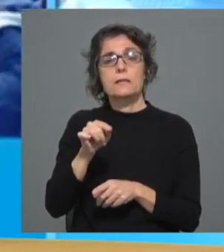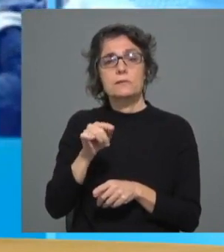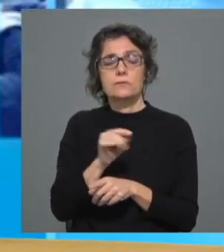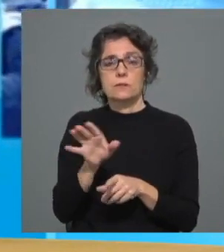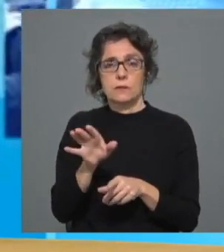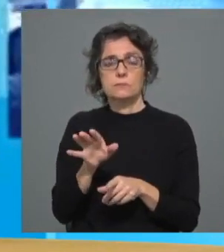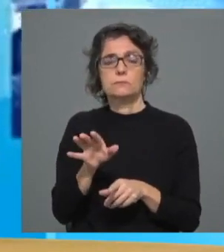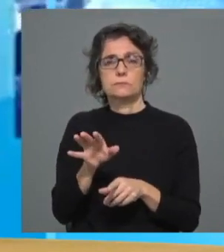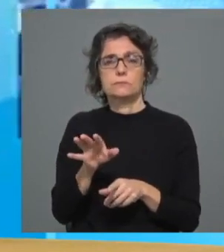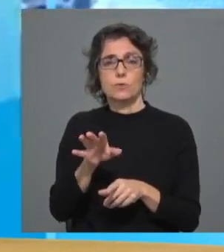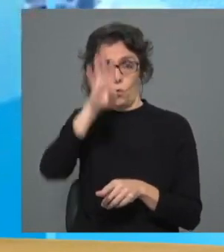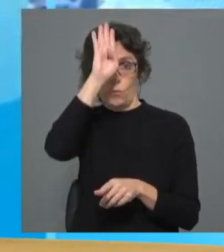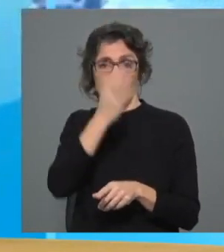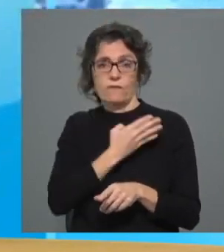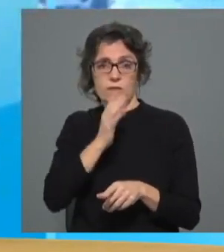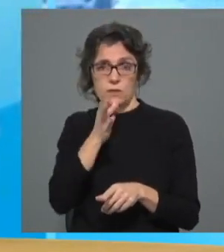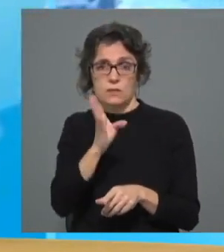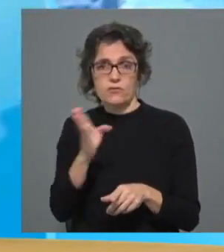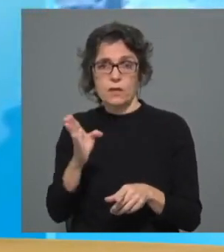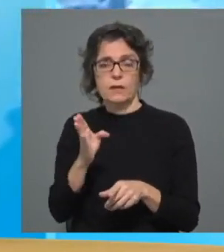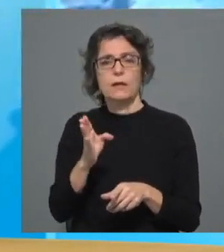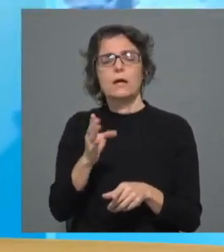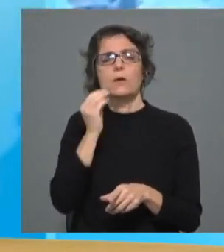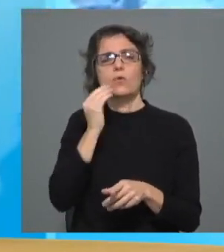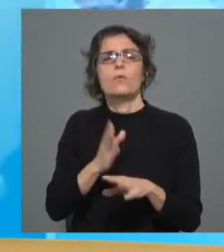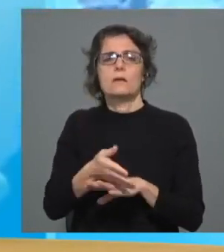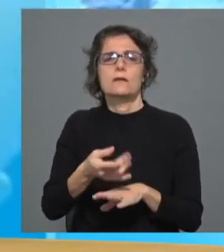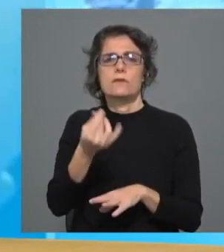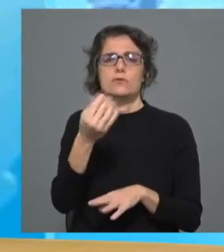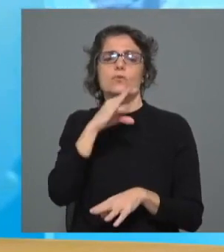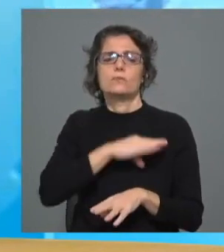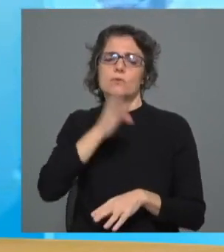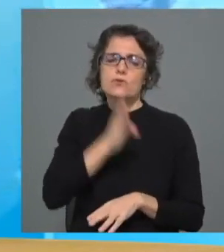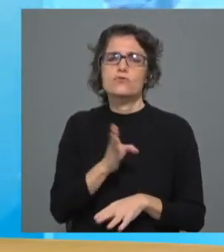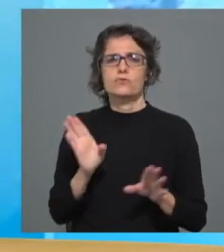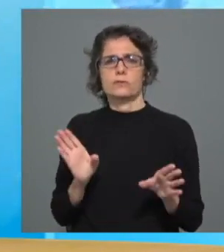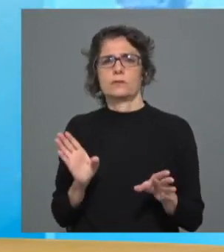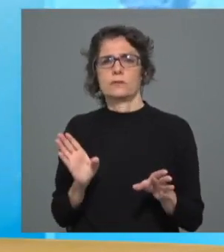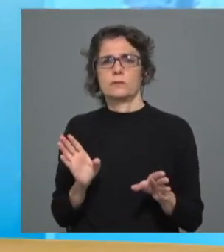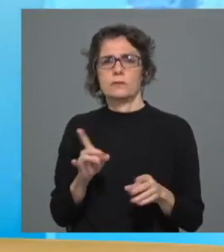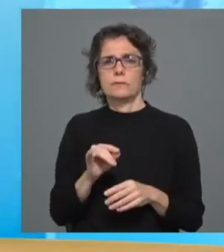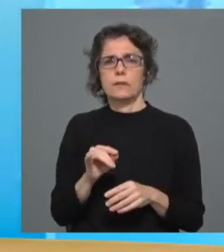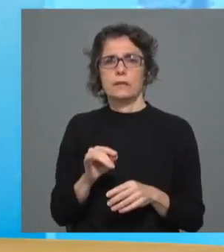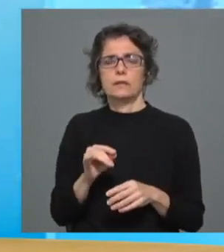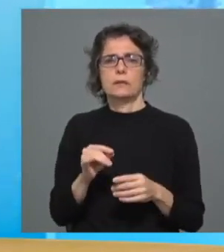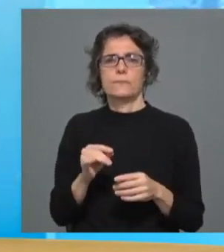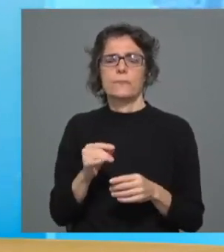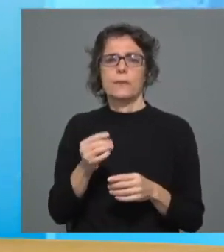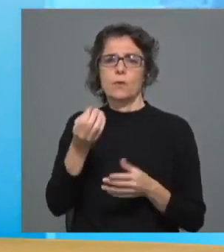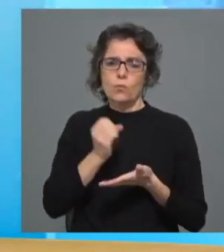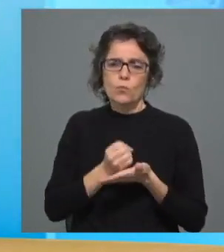tem dito o Papa Francisco, através da justa remuneração do trabalho. Portanto, a questão dos subsídios tem